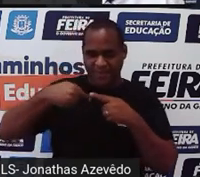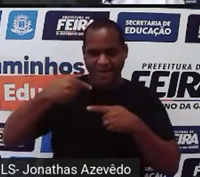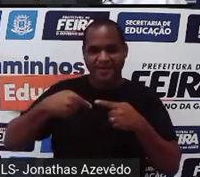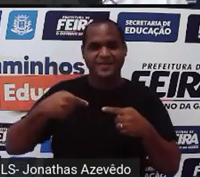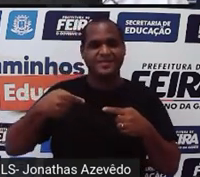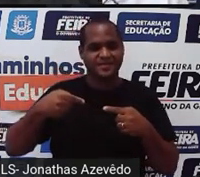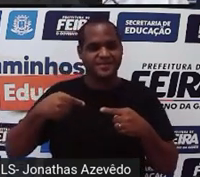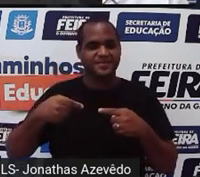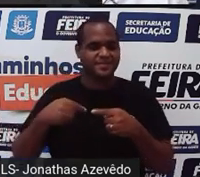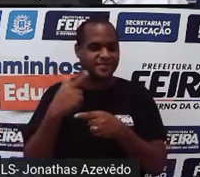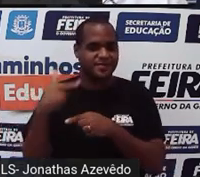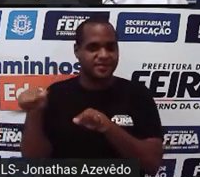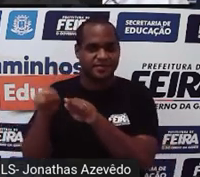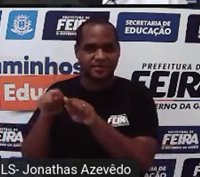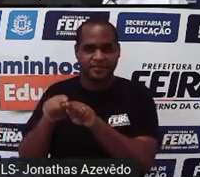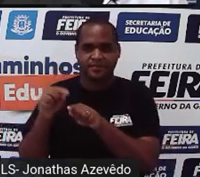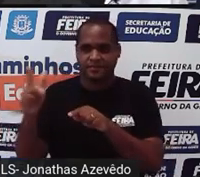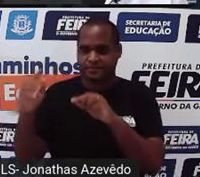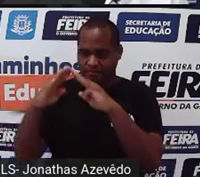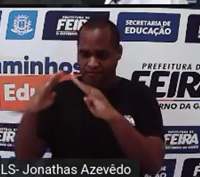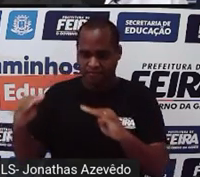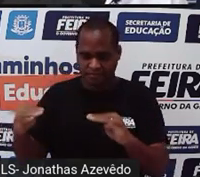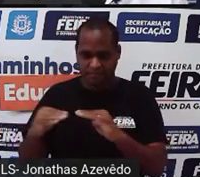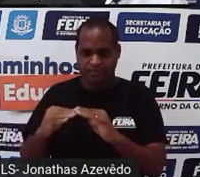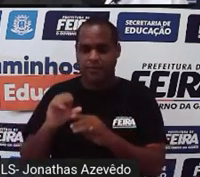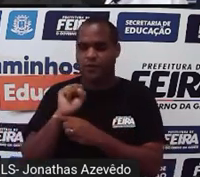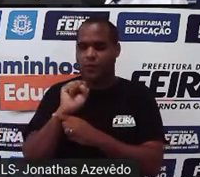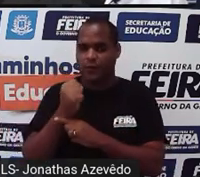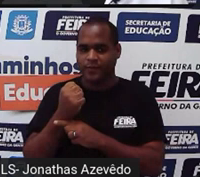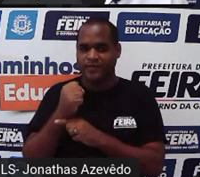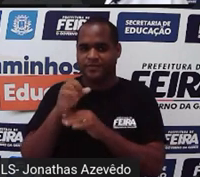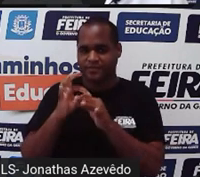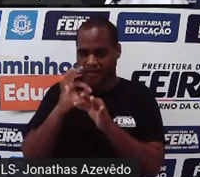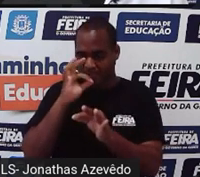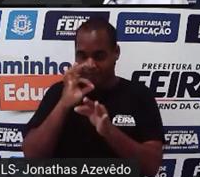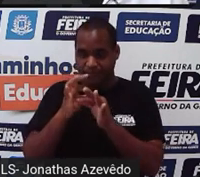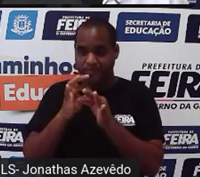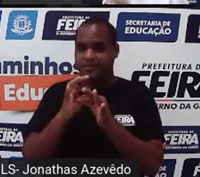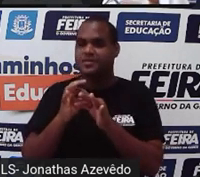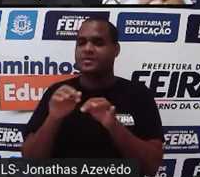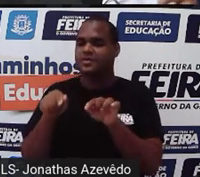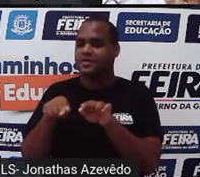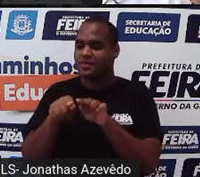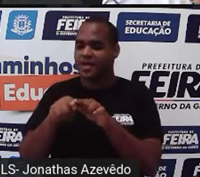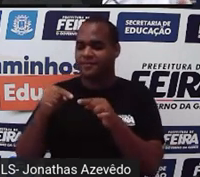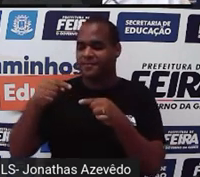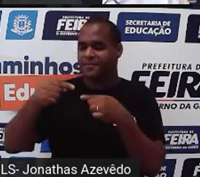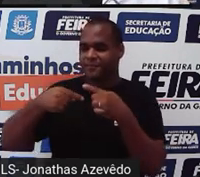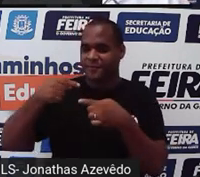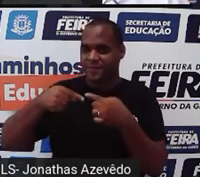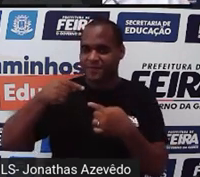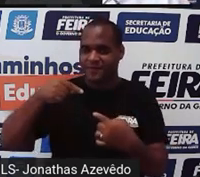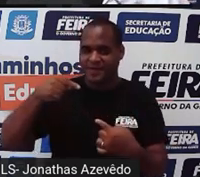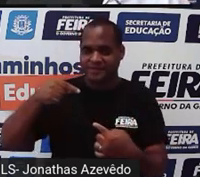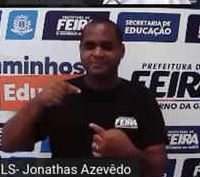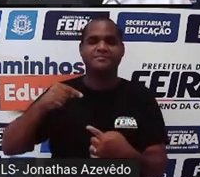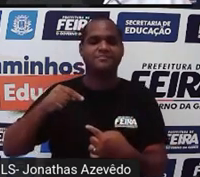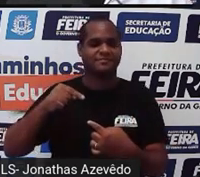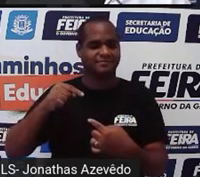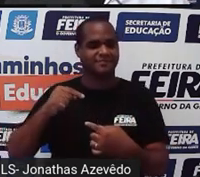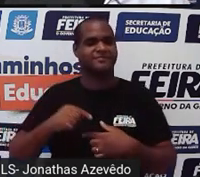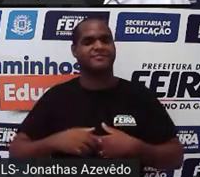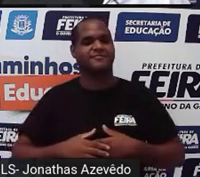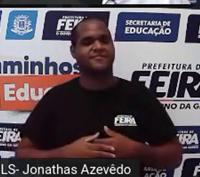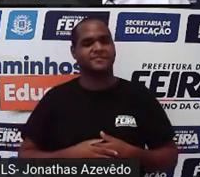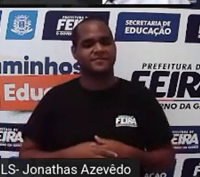pontinhas ao lado do cubo tem uma pirâmide construída com oito Canudos uma pirâmide de base quadrada e as